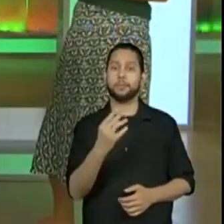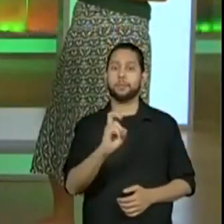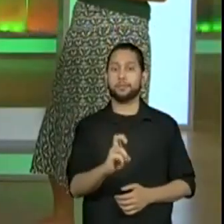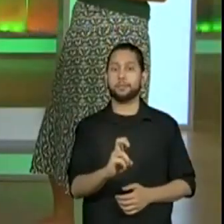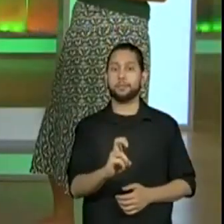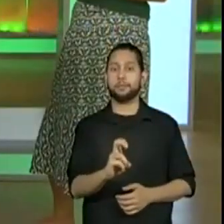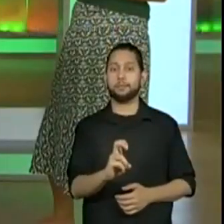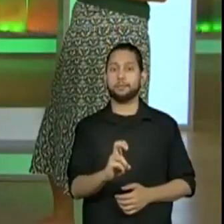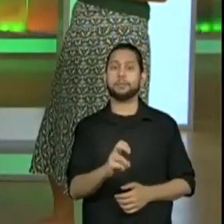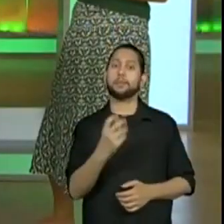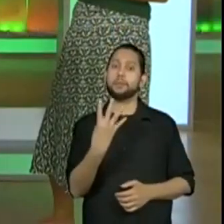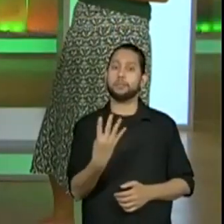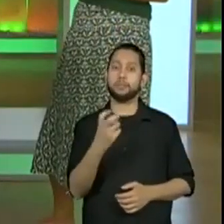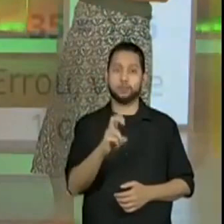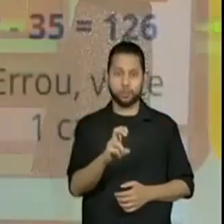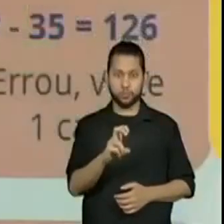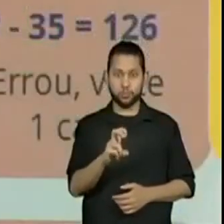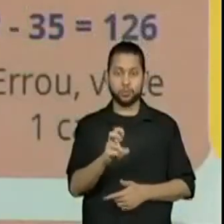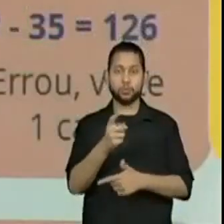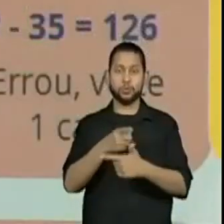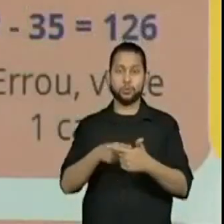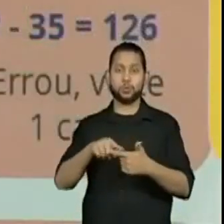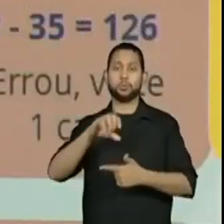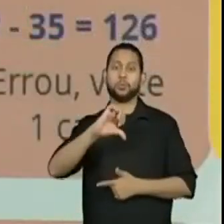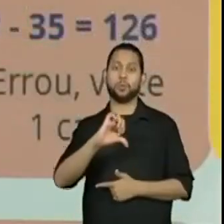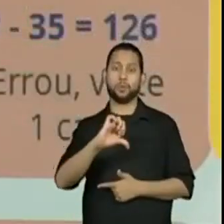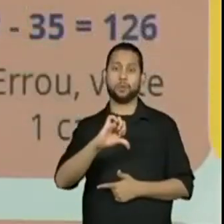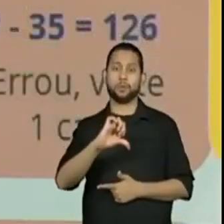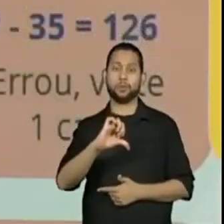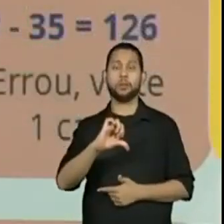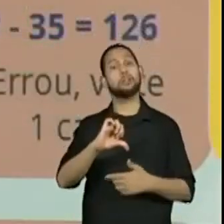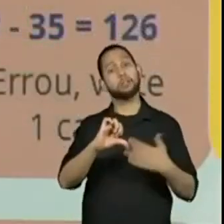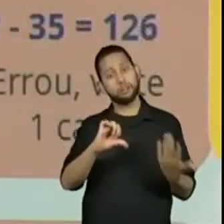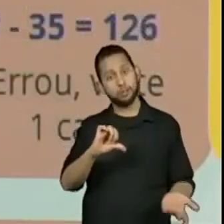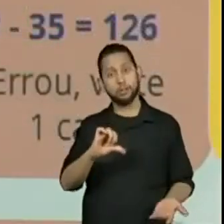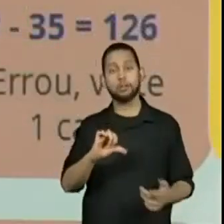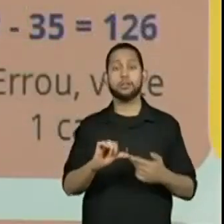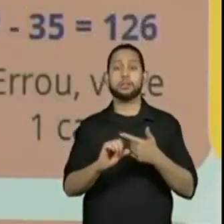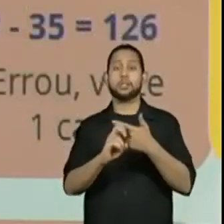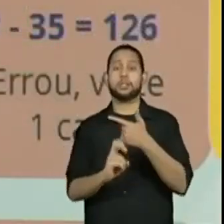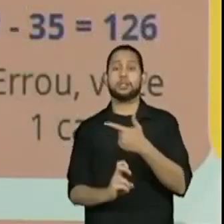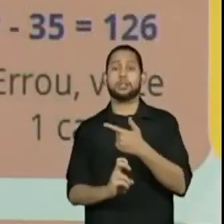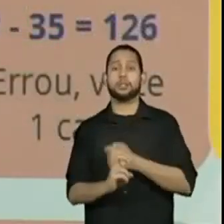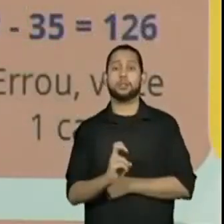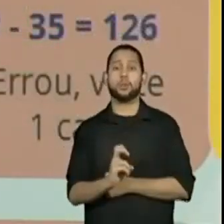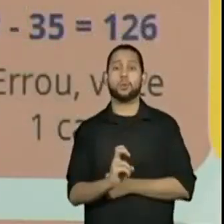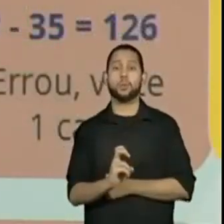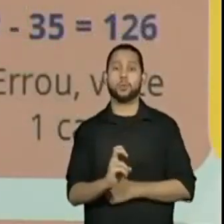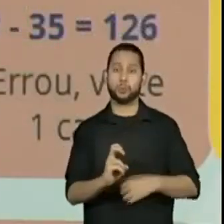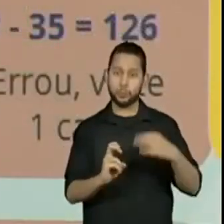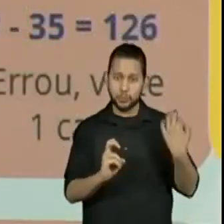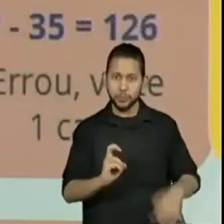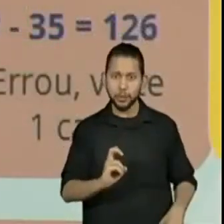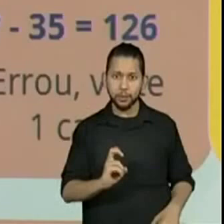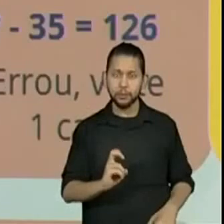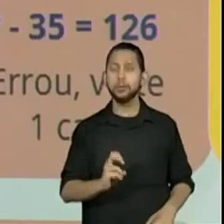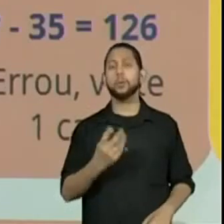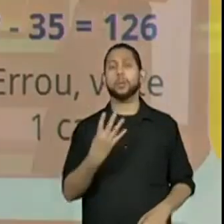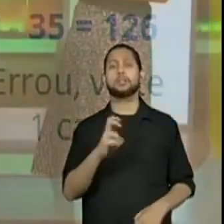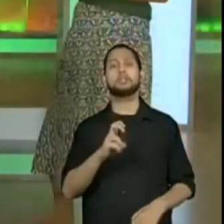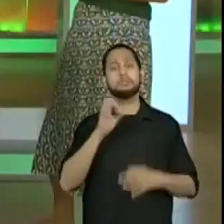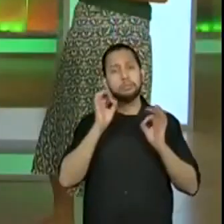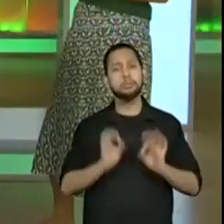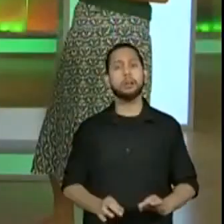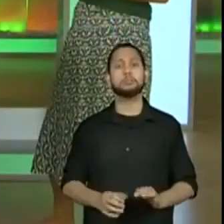45. 45 dividido por 9 é igual a 5. Acertei? Acertou. Muito